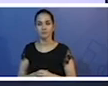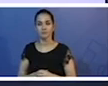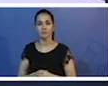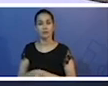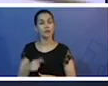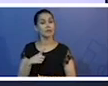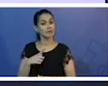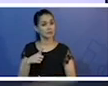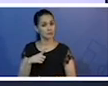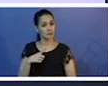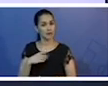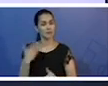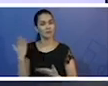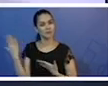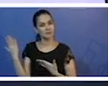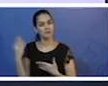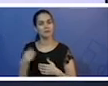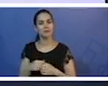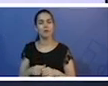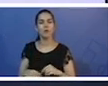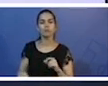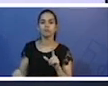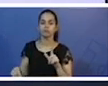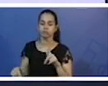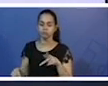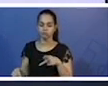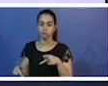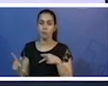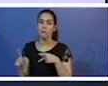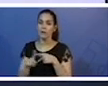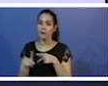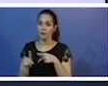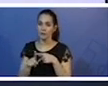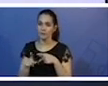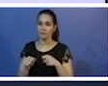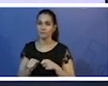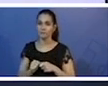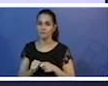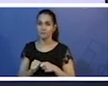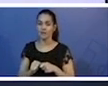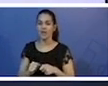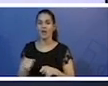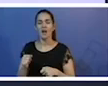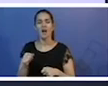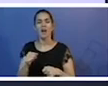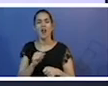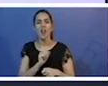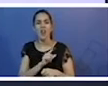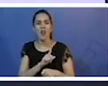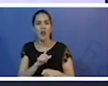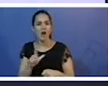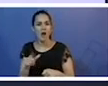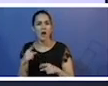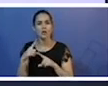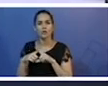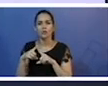Temos aqui um paralelogramo. Como que calcular a área dele? Lado vezes